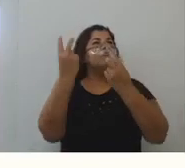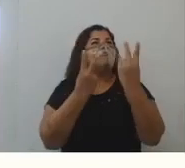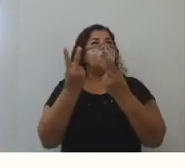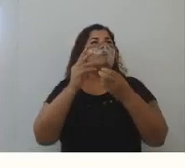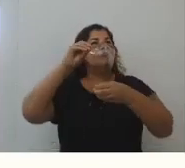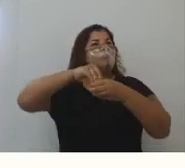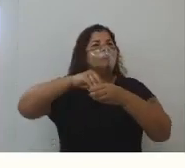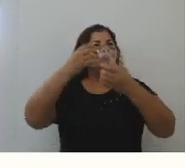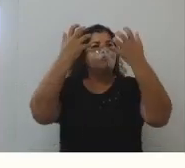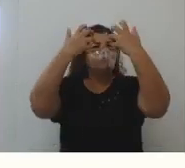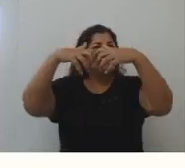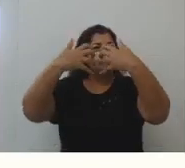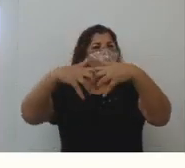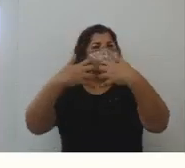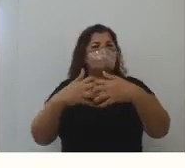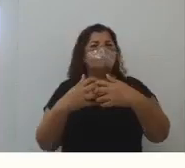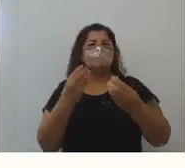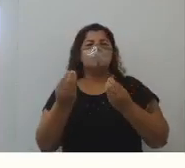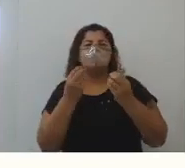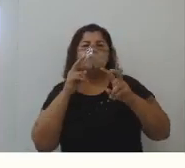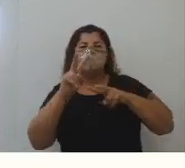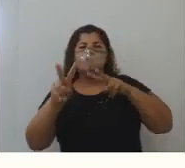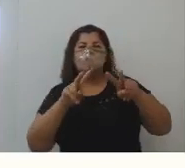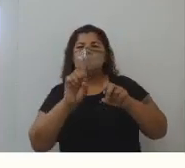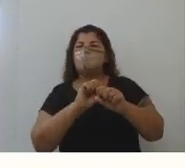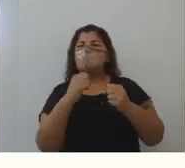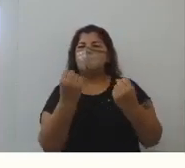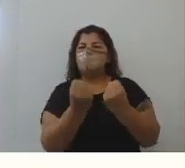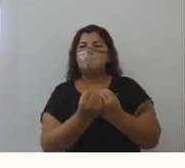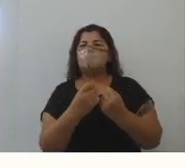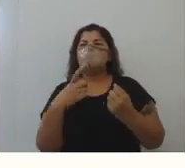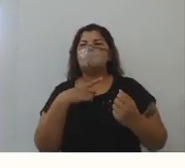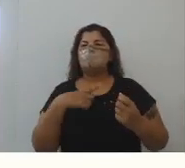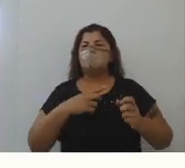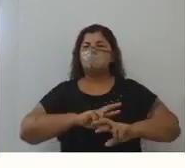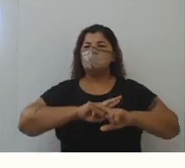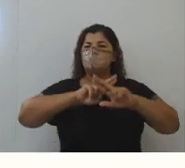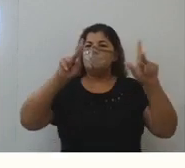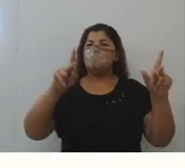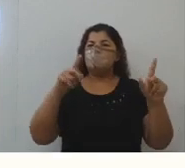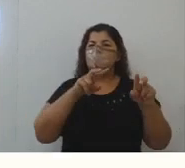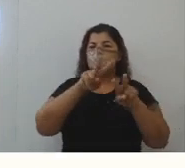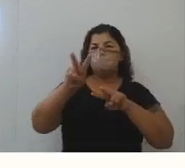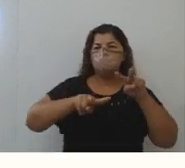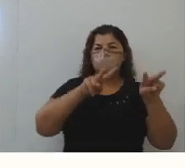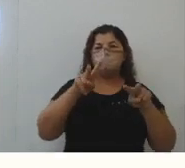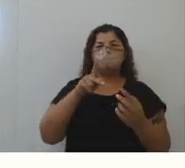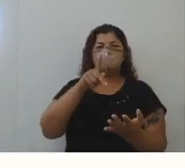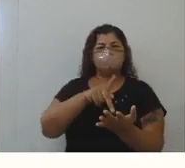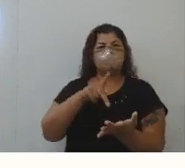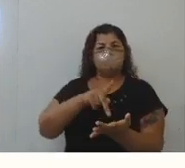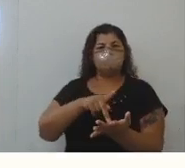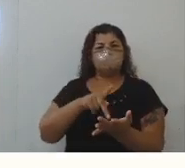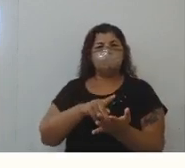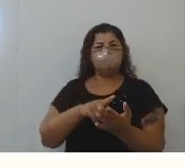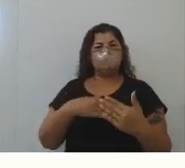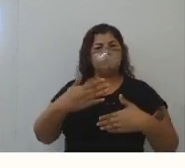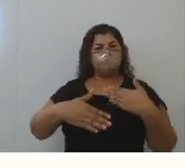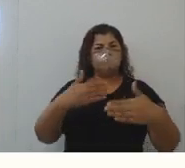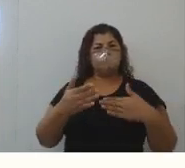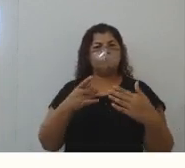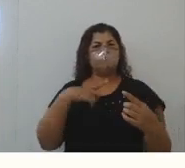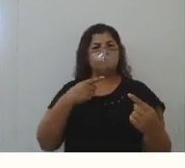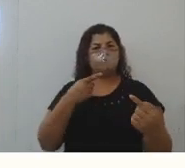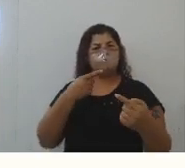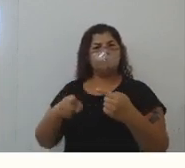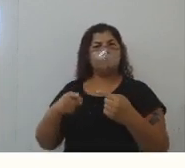olhar sociológico principia com o estranhamento, ao se observar a realidade. Tal procedimento confronta o